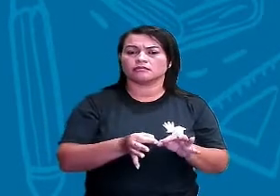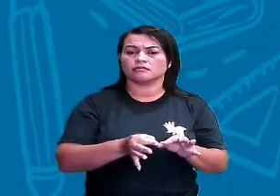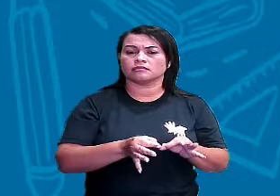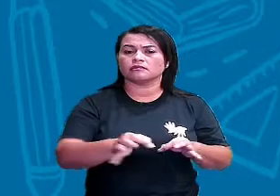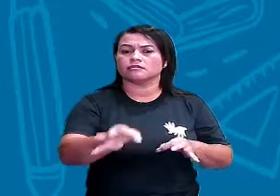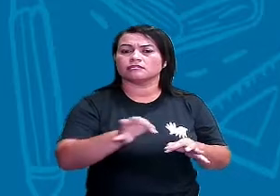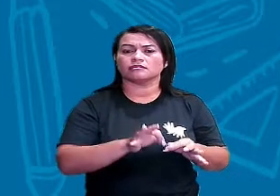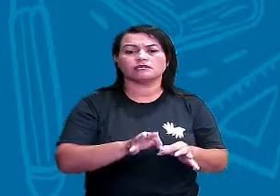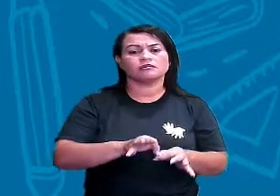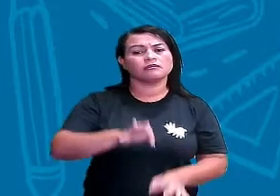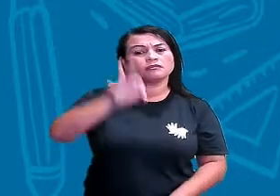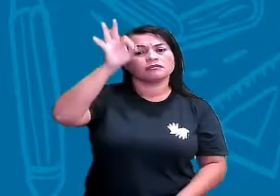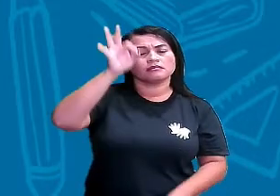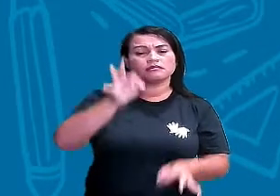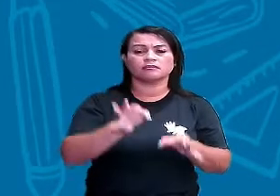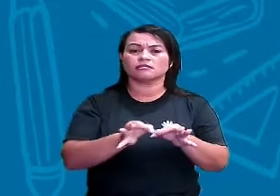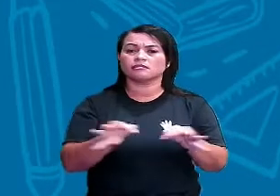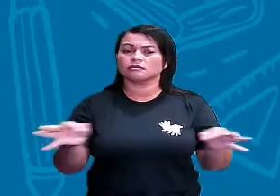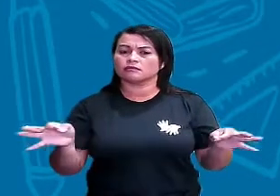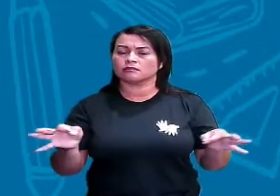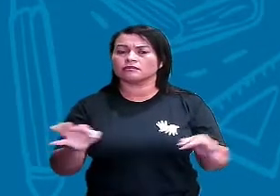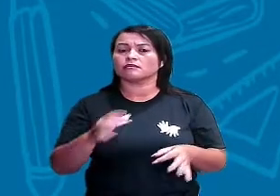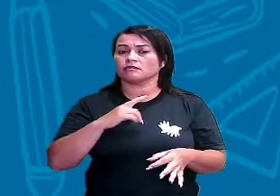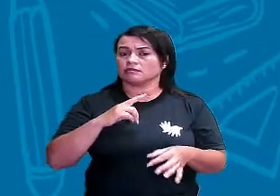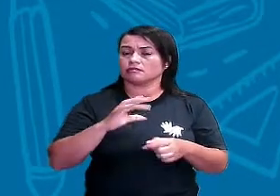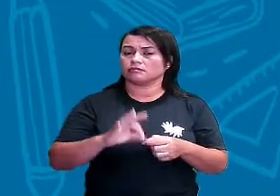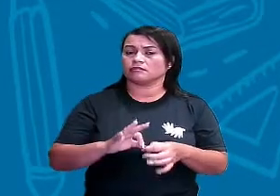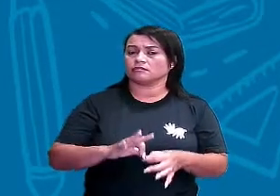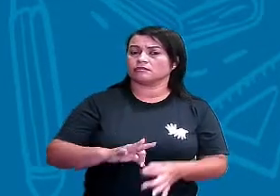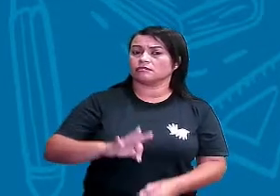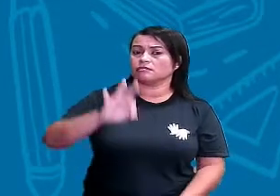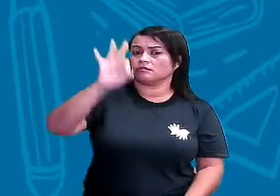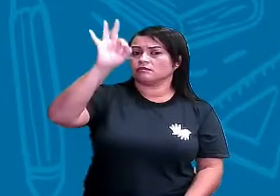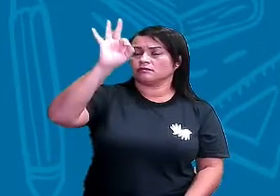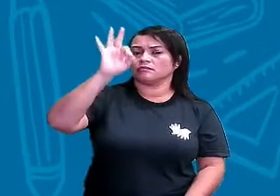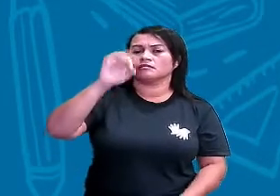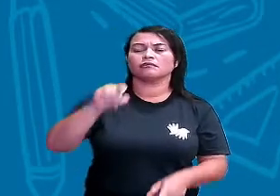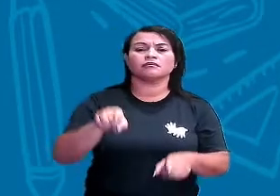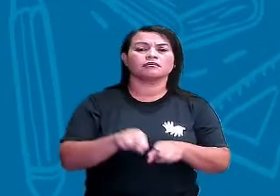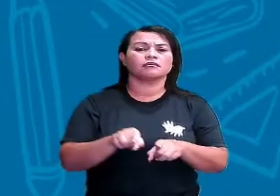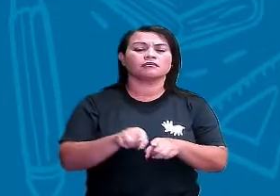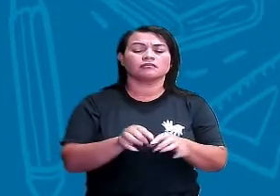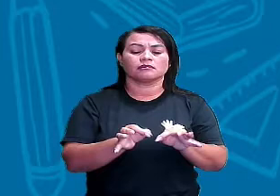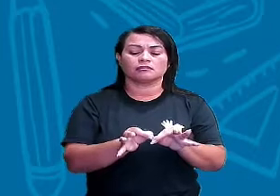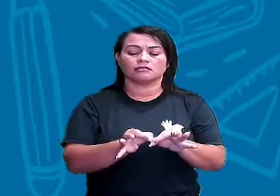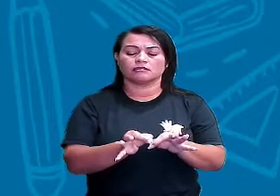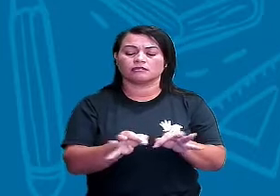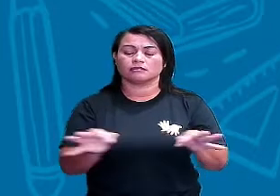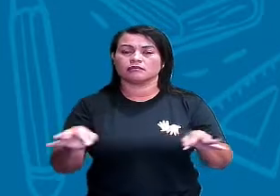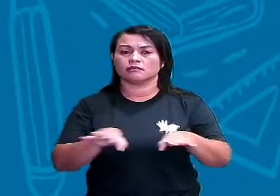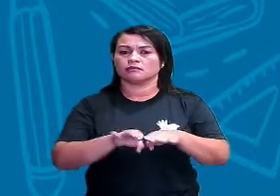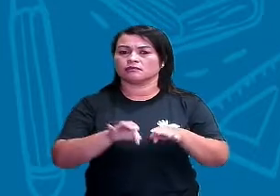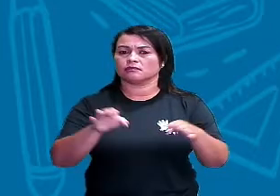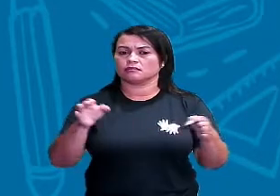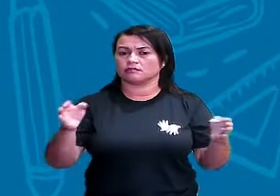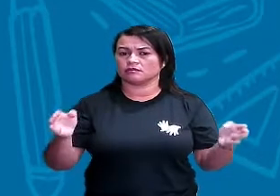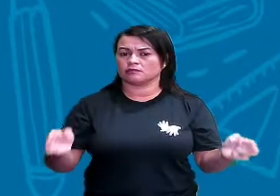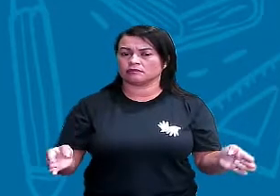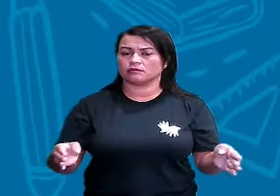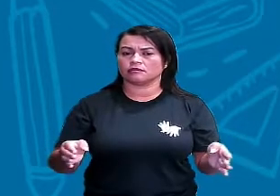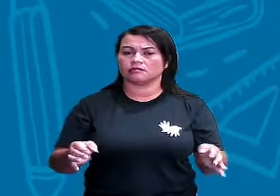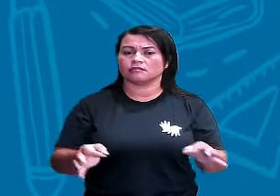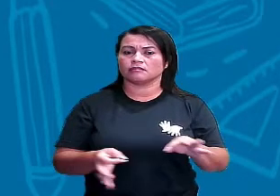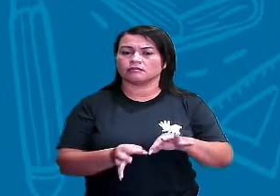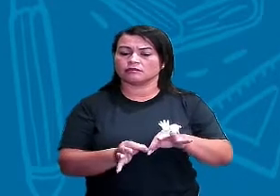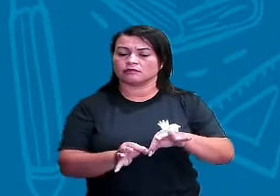de comprimento, para medir a altura, tá certo? Para medir o tamanho de uma mesa, o tamanho da